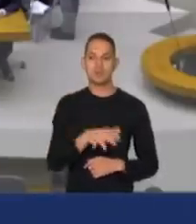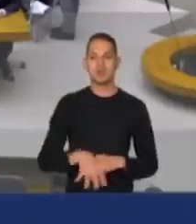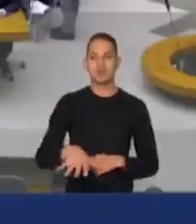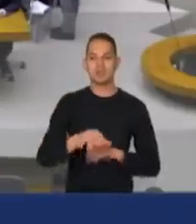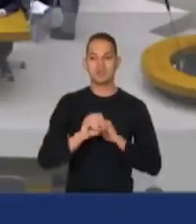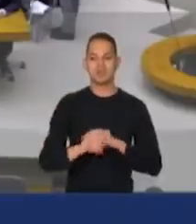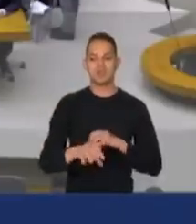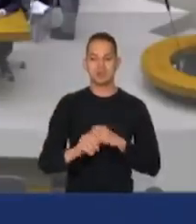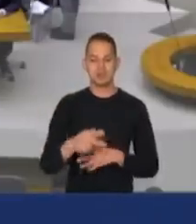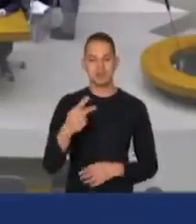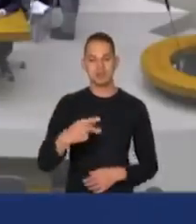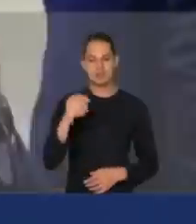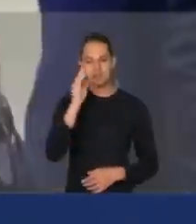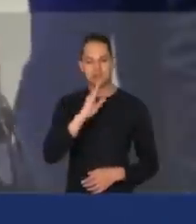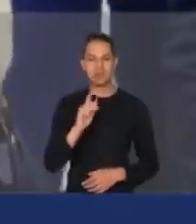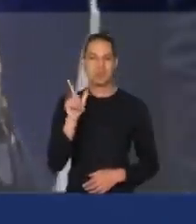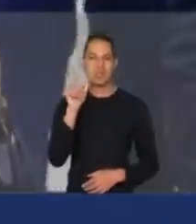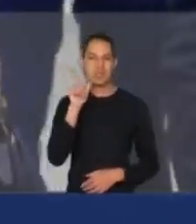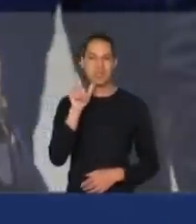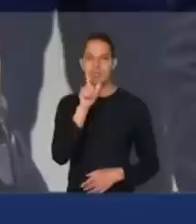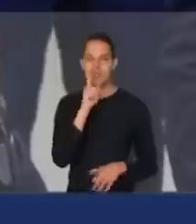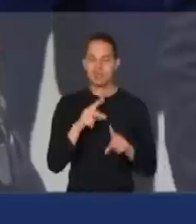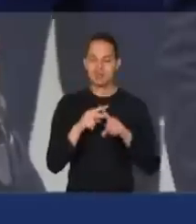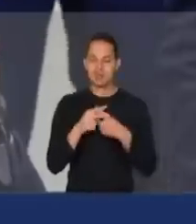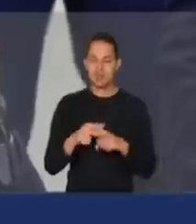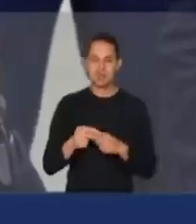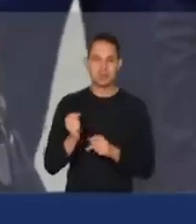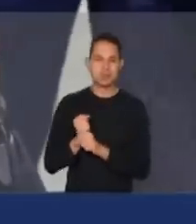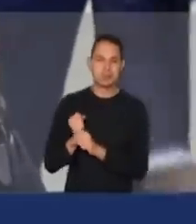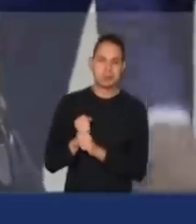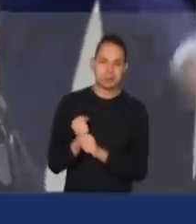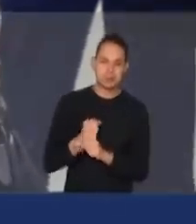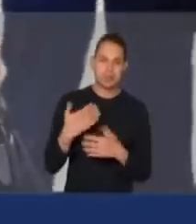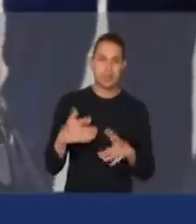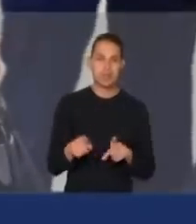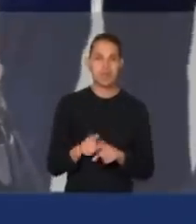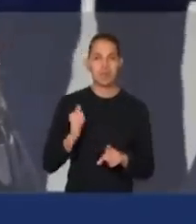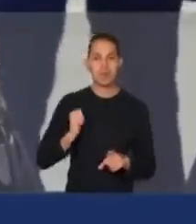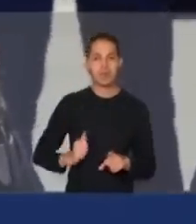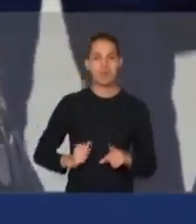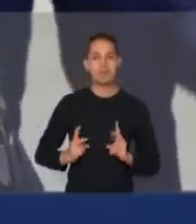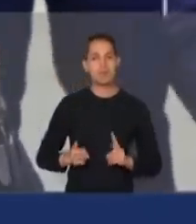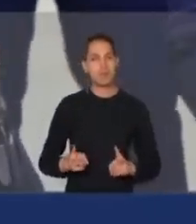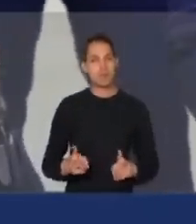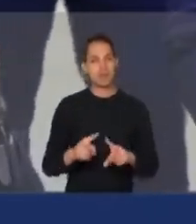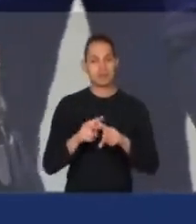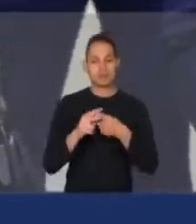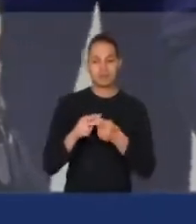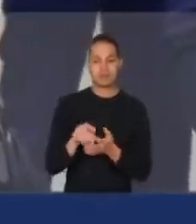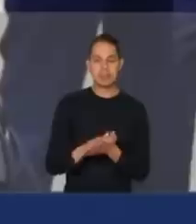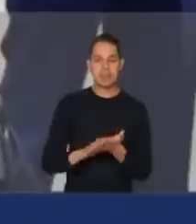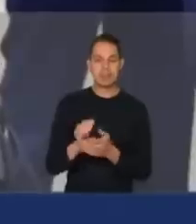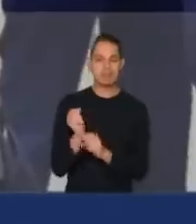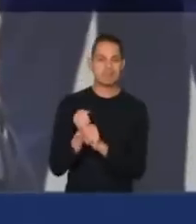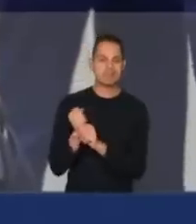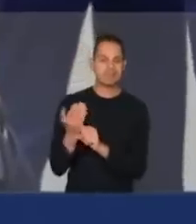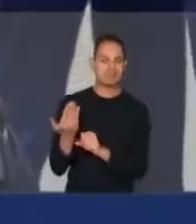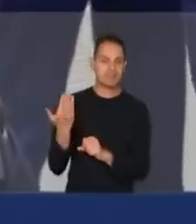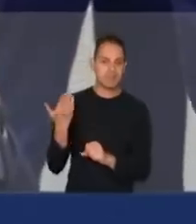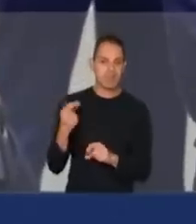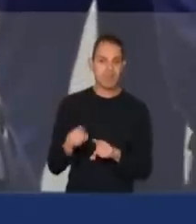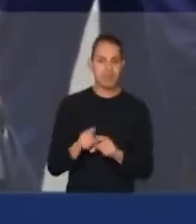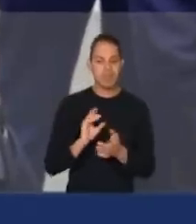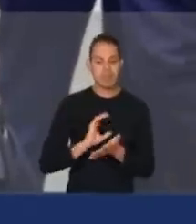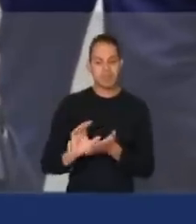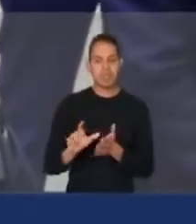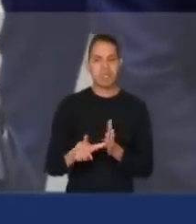um reajuste de merenda que já não acontecia há muitos anos, de bolsa permanência que já não acontecia há muitos anos, um piso de investimento que nunca foi aprovado